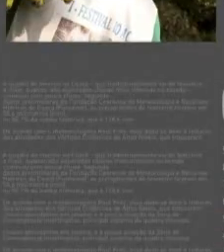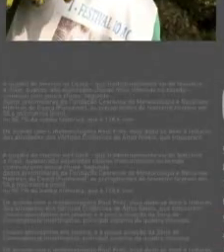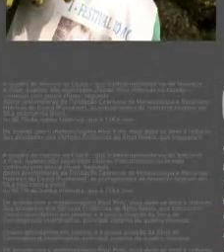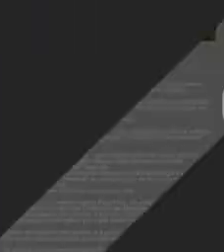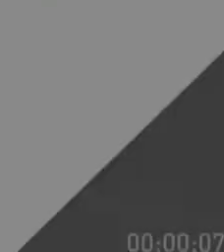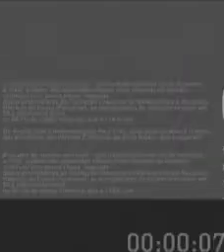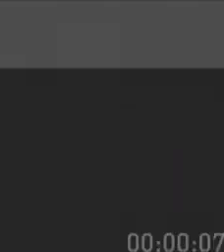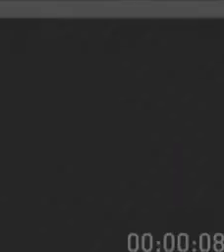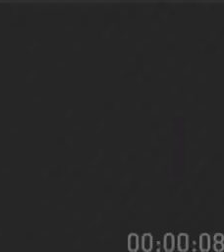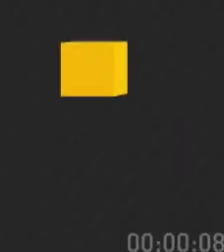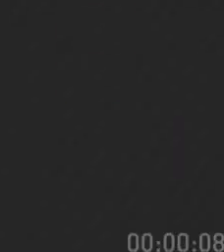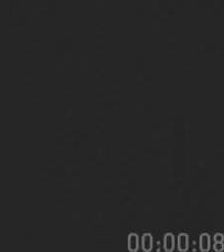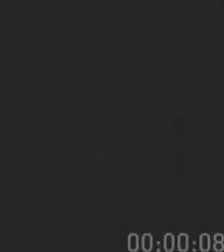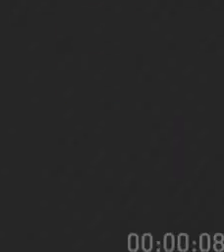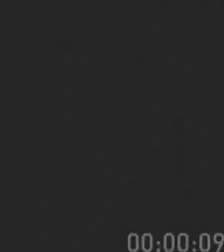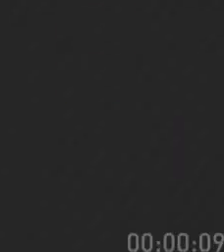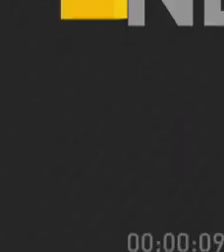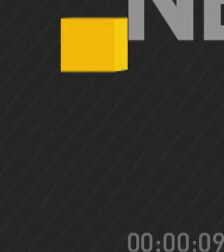ae